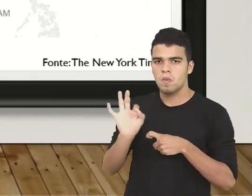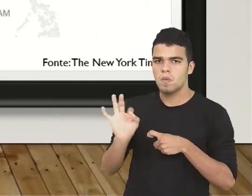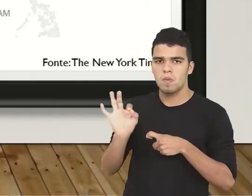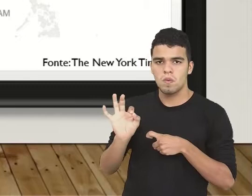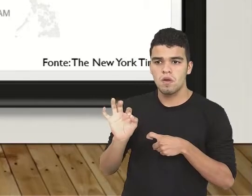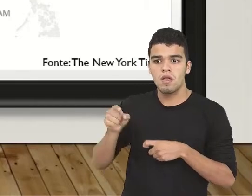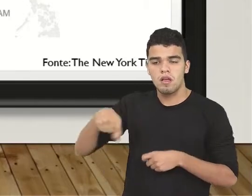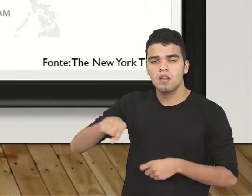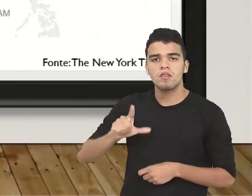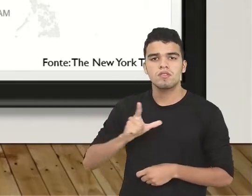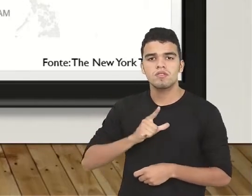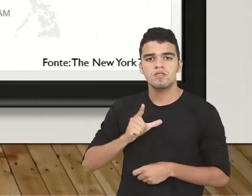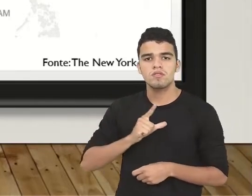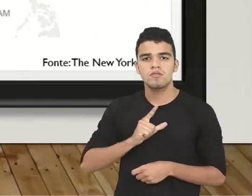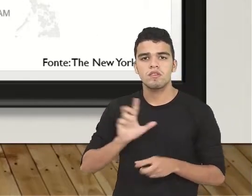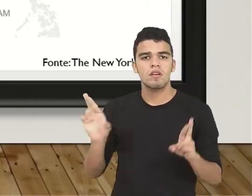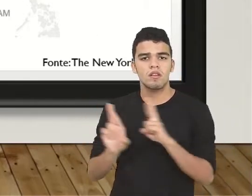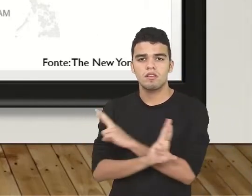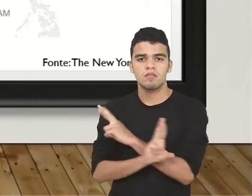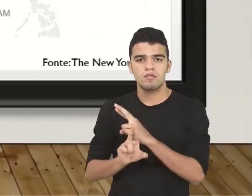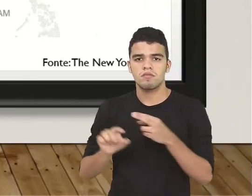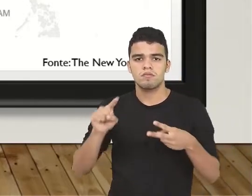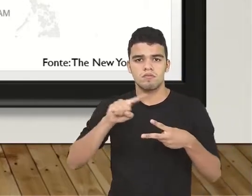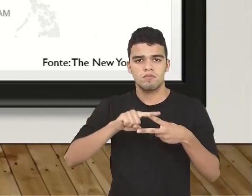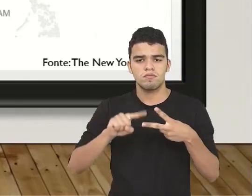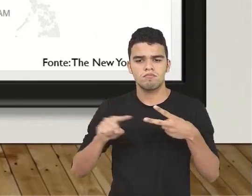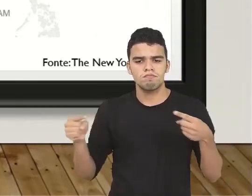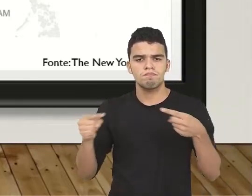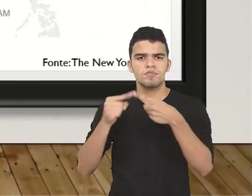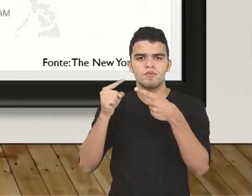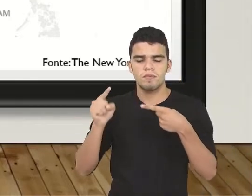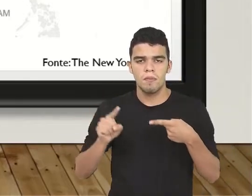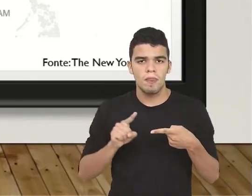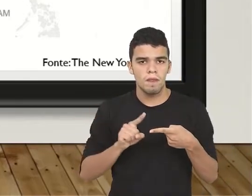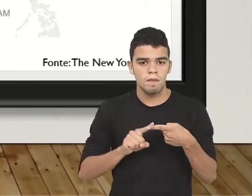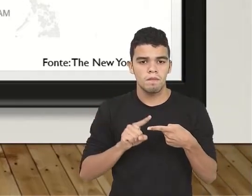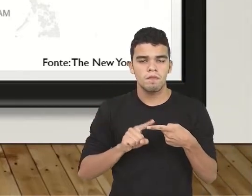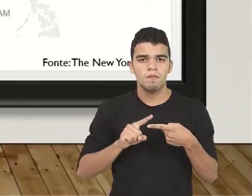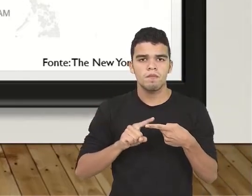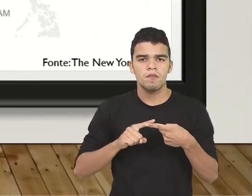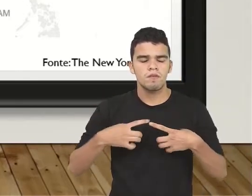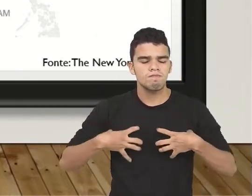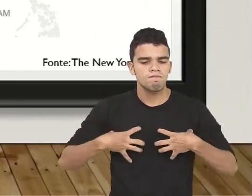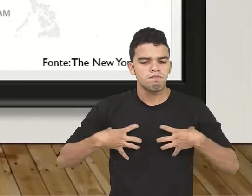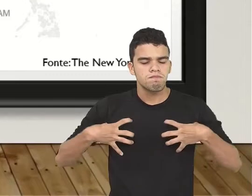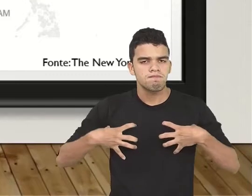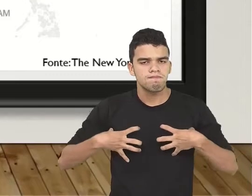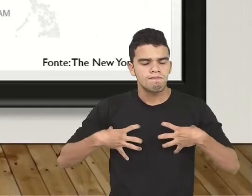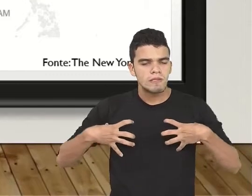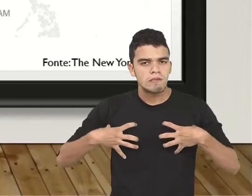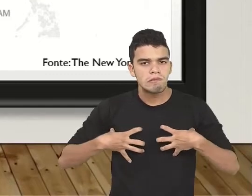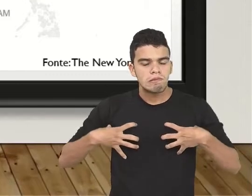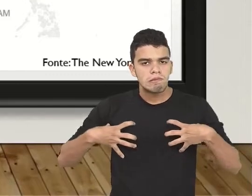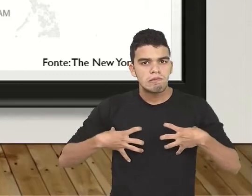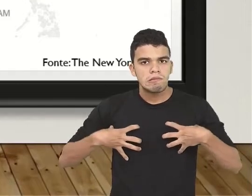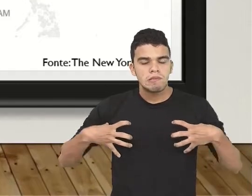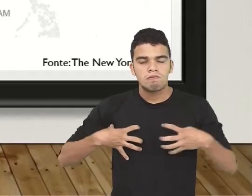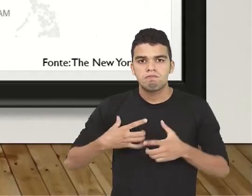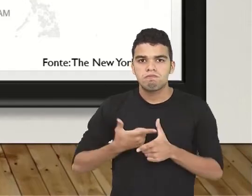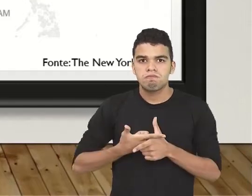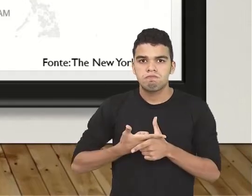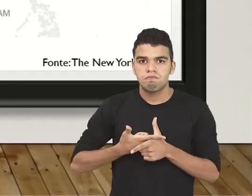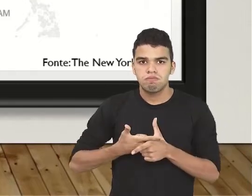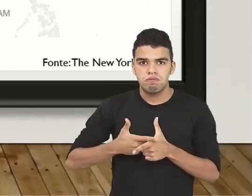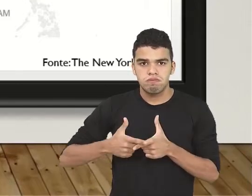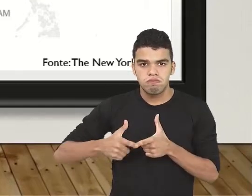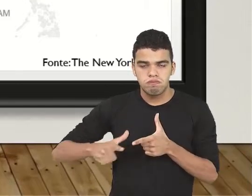tinham em comum 2 coisas. A primeira, uma pneumonia muito séria, que deu negativo para todos os tipos